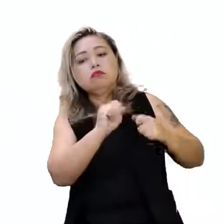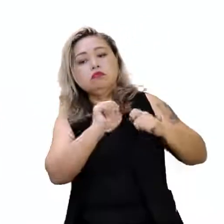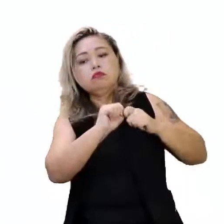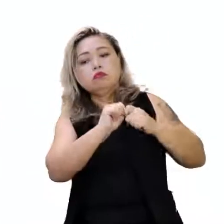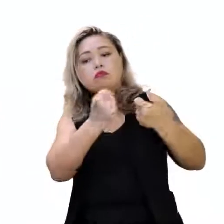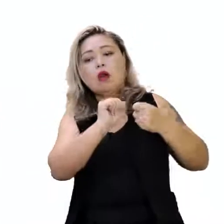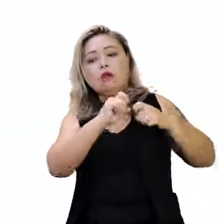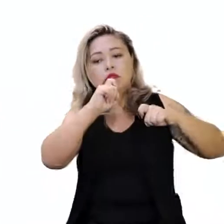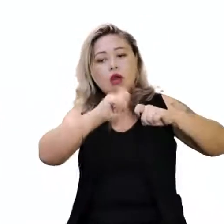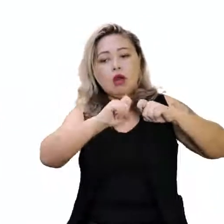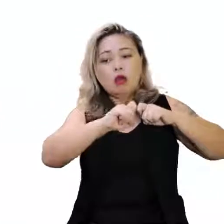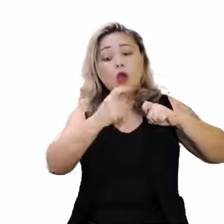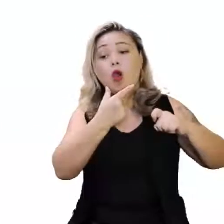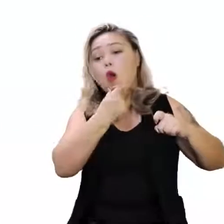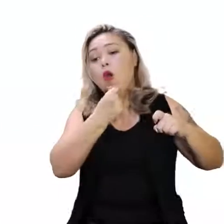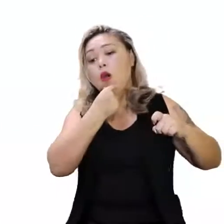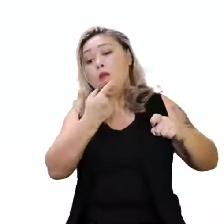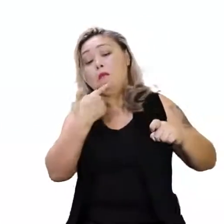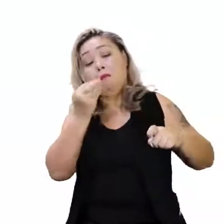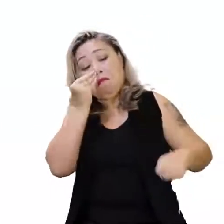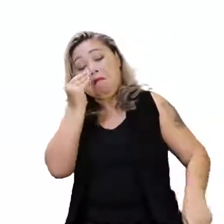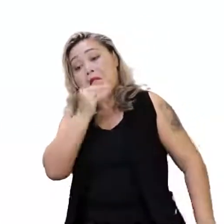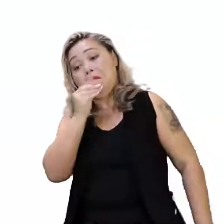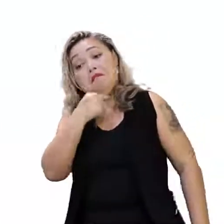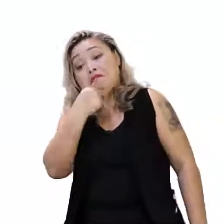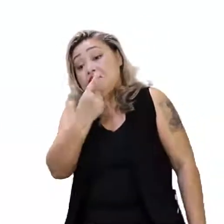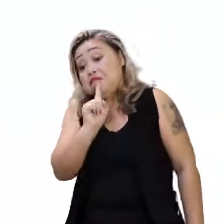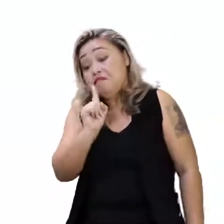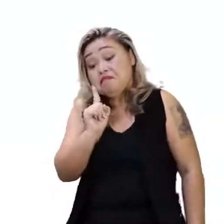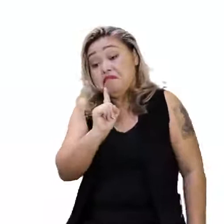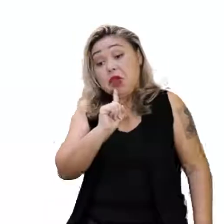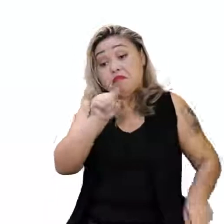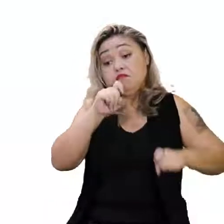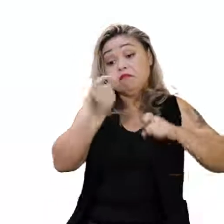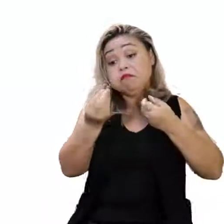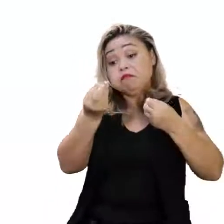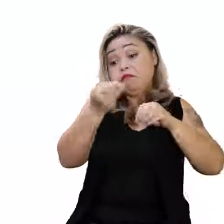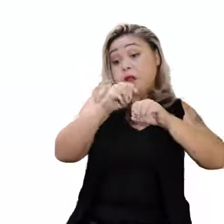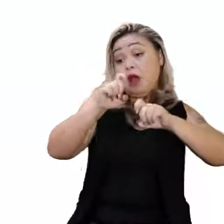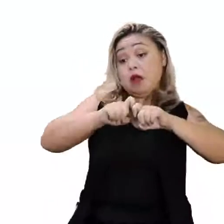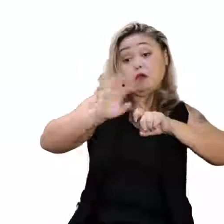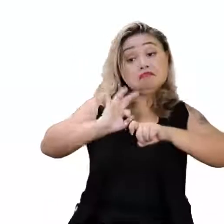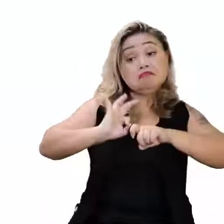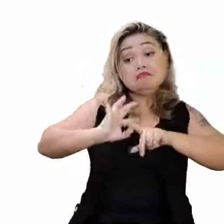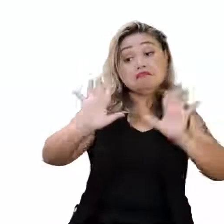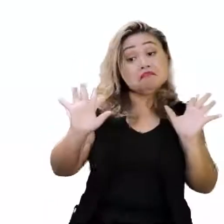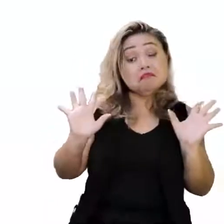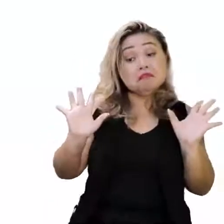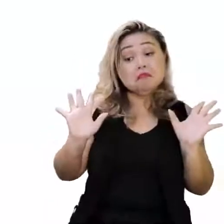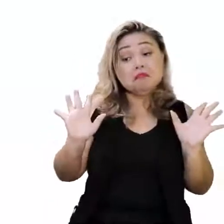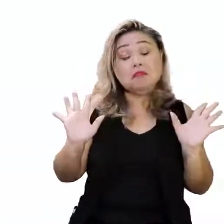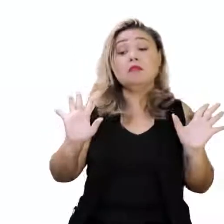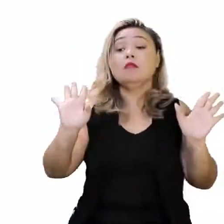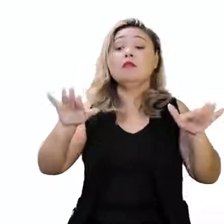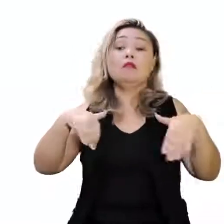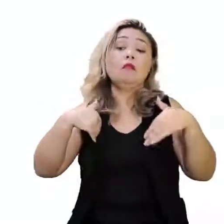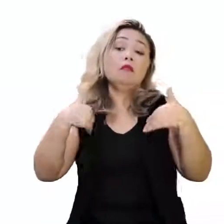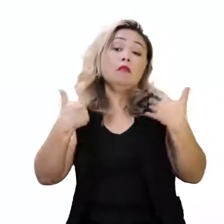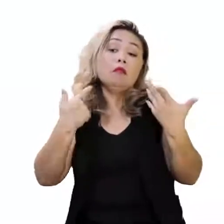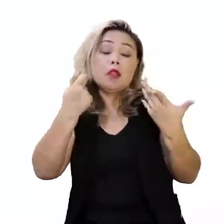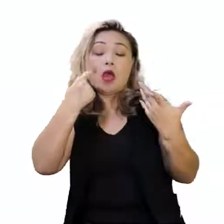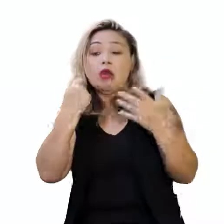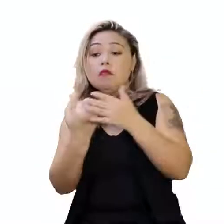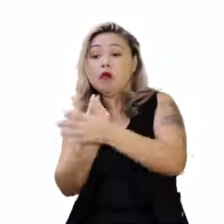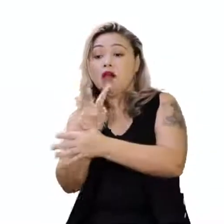está no período fértil dela, mas o macho está nem aí para ela, não vai acontecer cópula nenhuma. Tá certo? Se a gente pensar